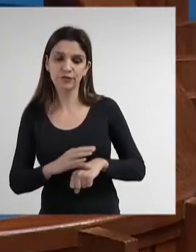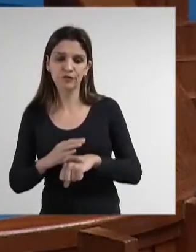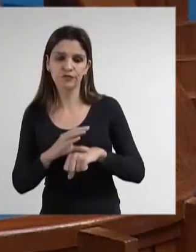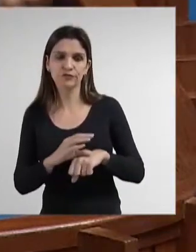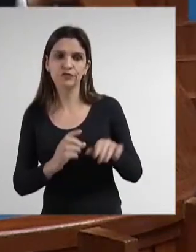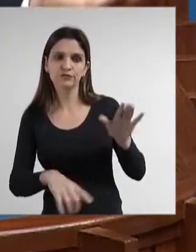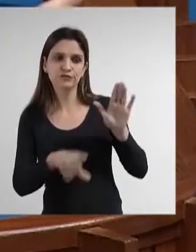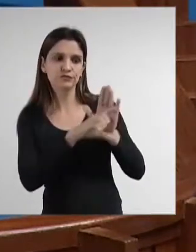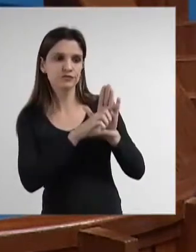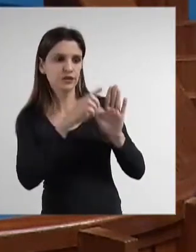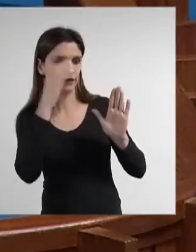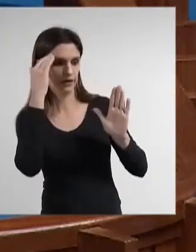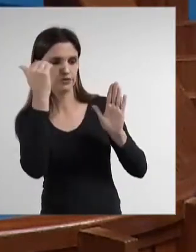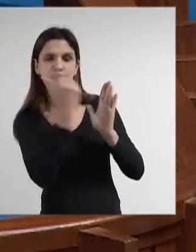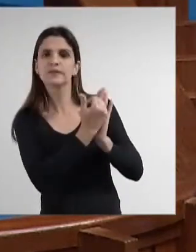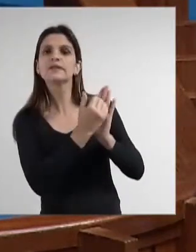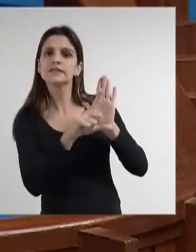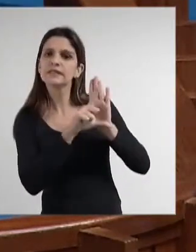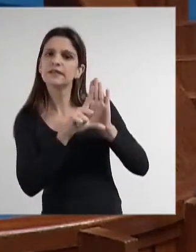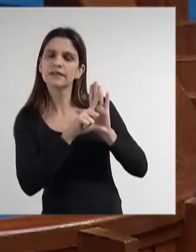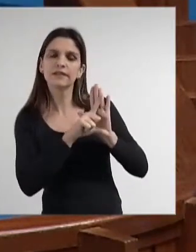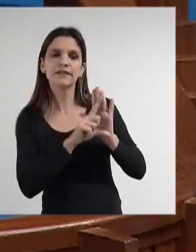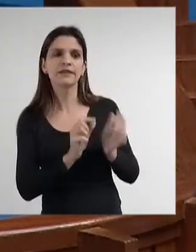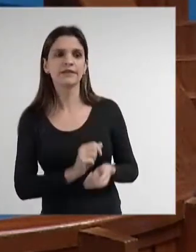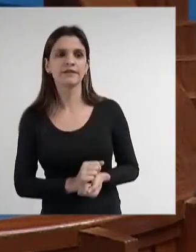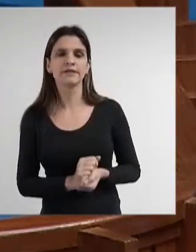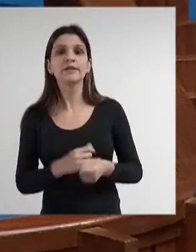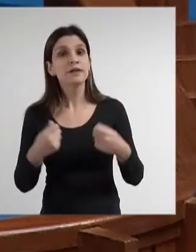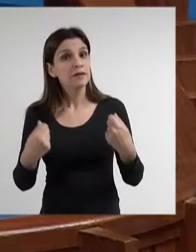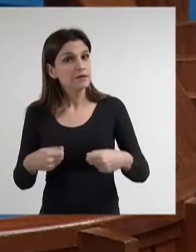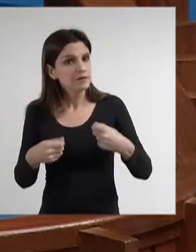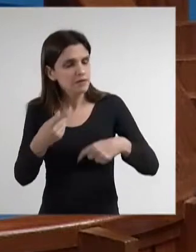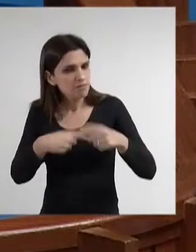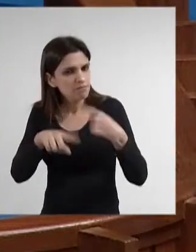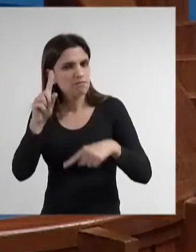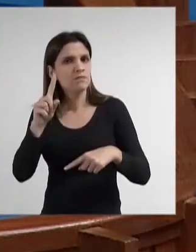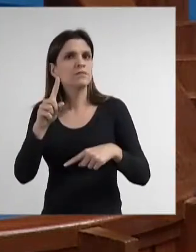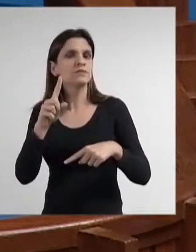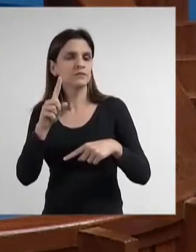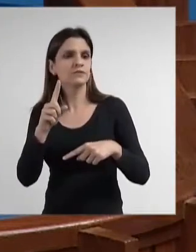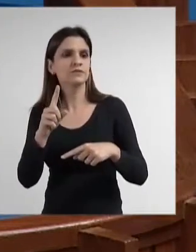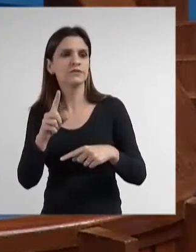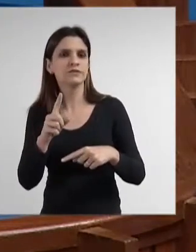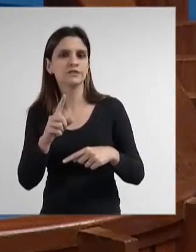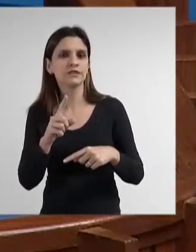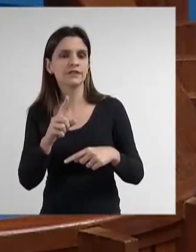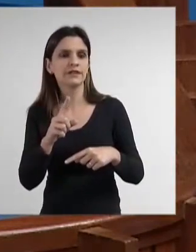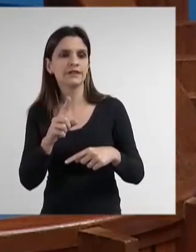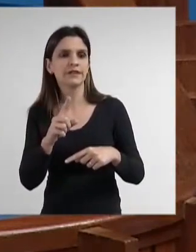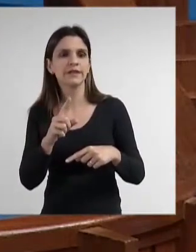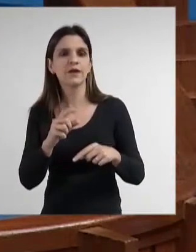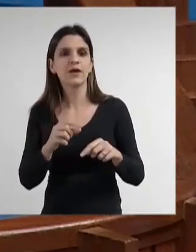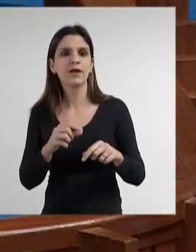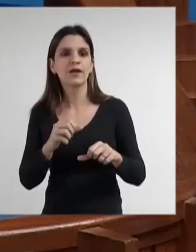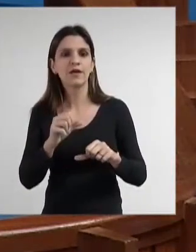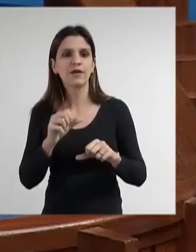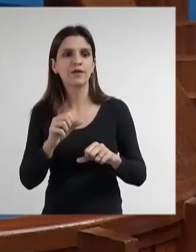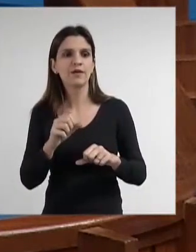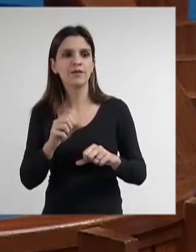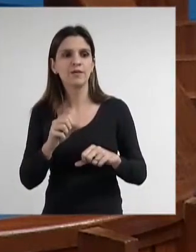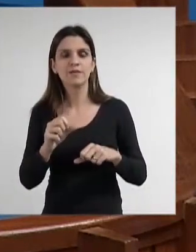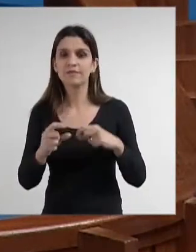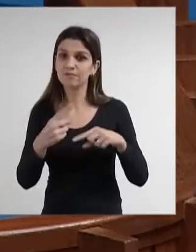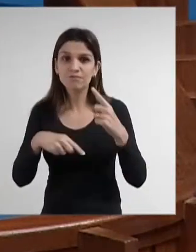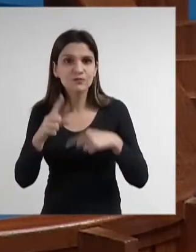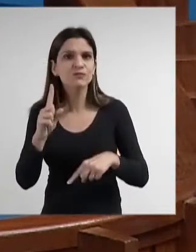Teríamos que ter uma mudança aí grande em relação ao Código Penal, capitão